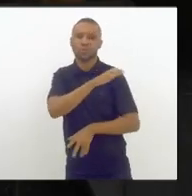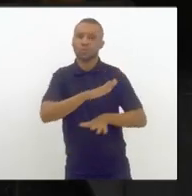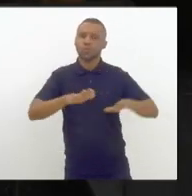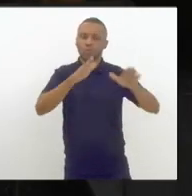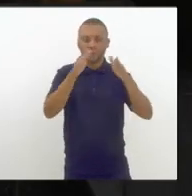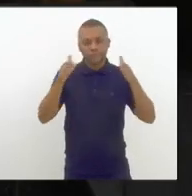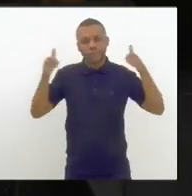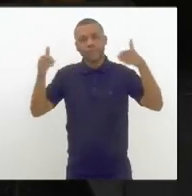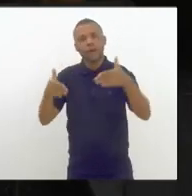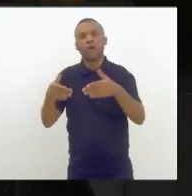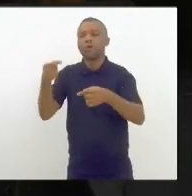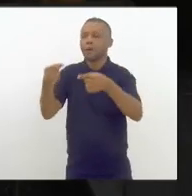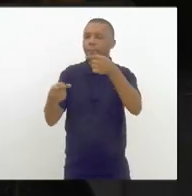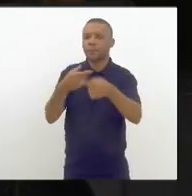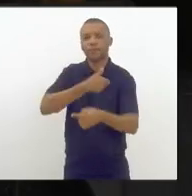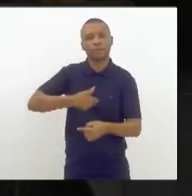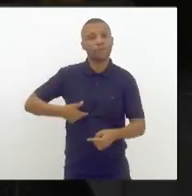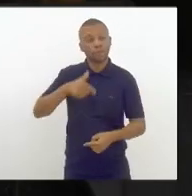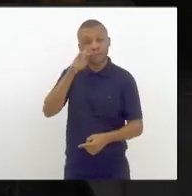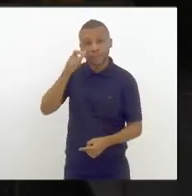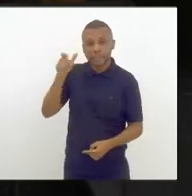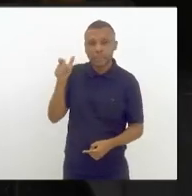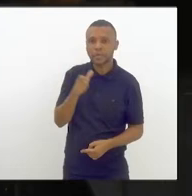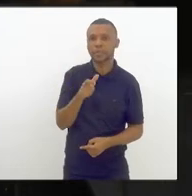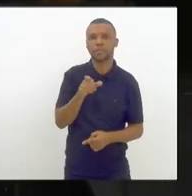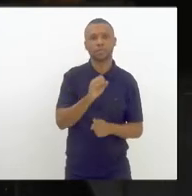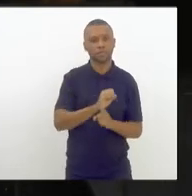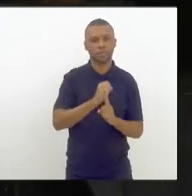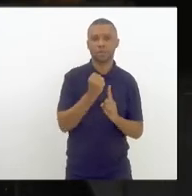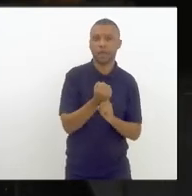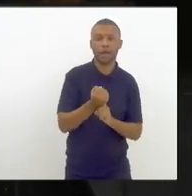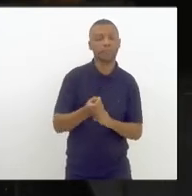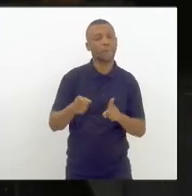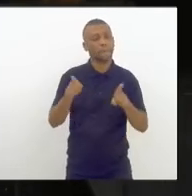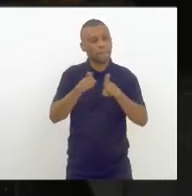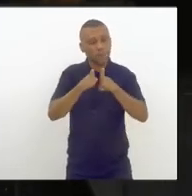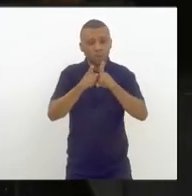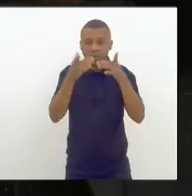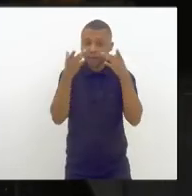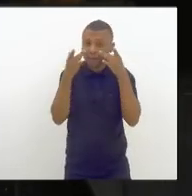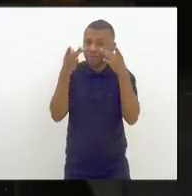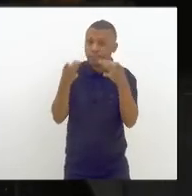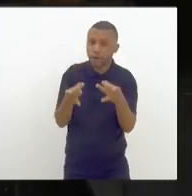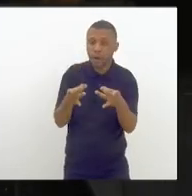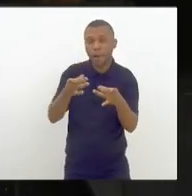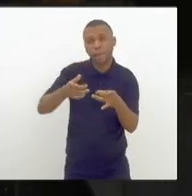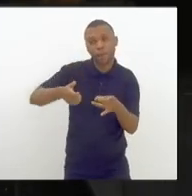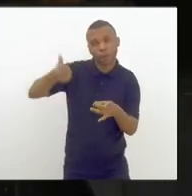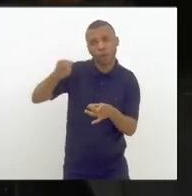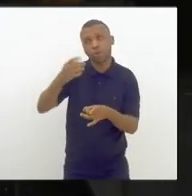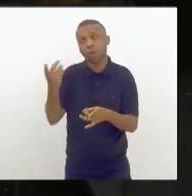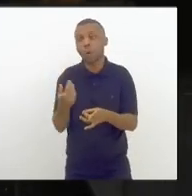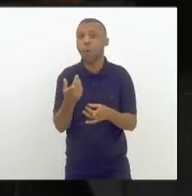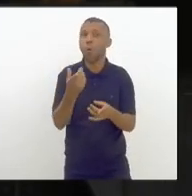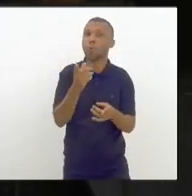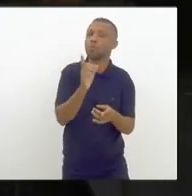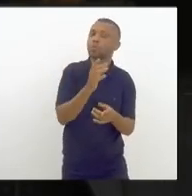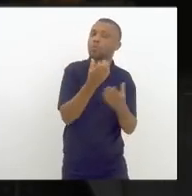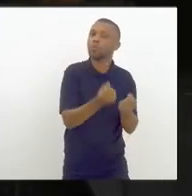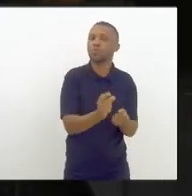políticas públicas de interesse da sociedade além de apreciar melhorando ou rejeitando projetos